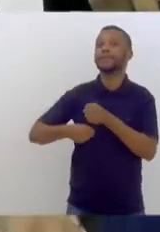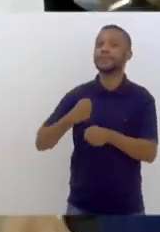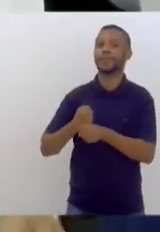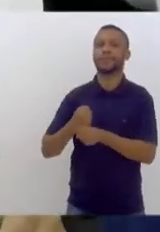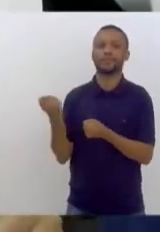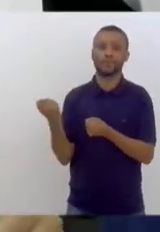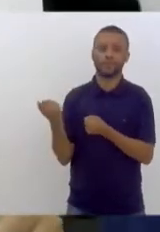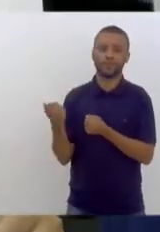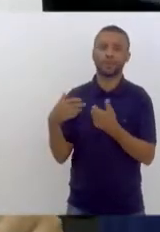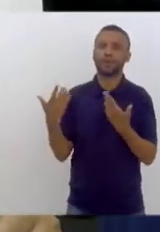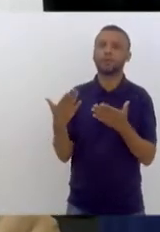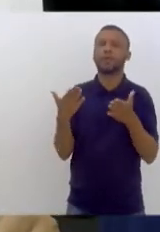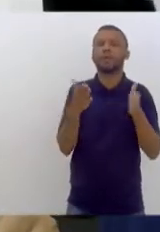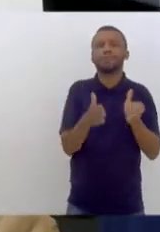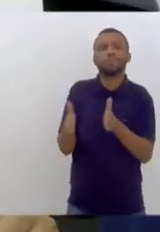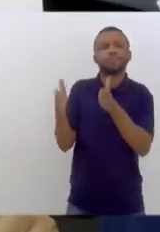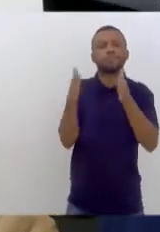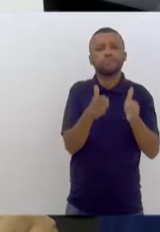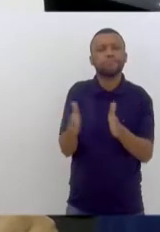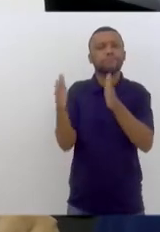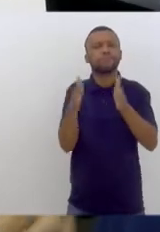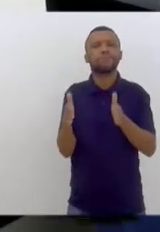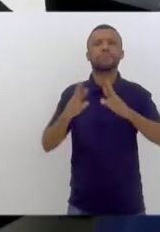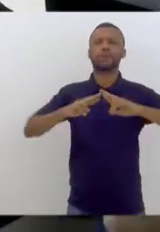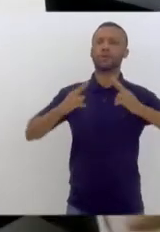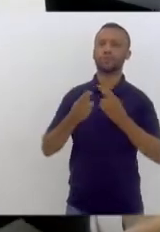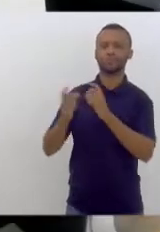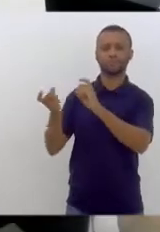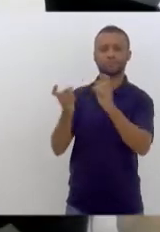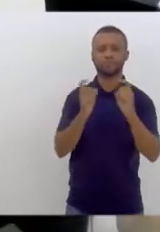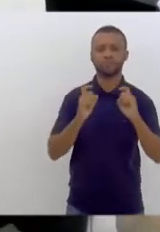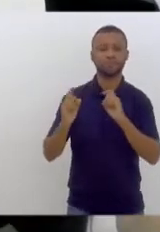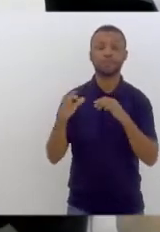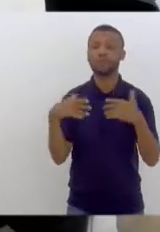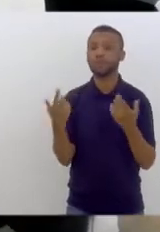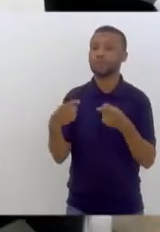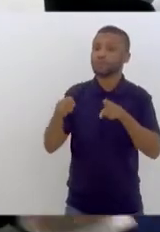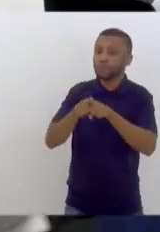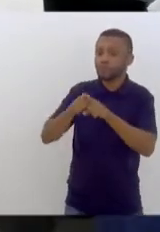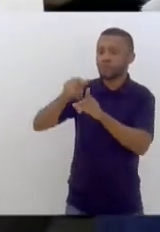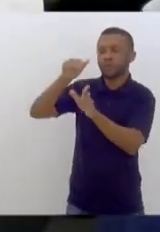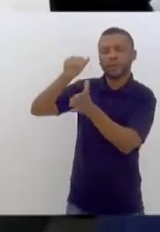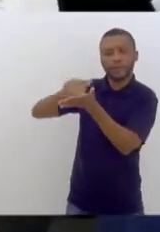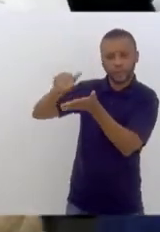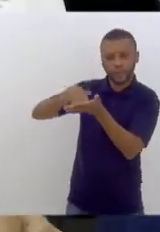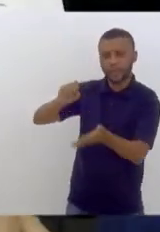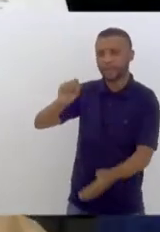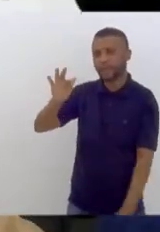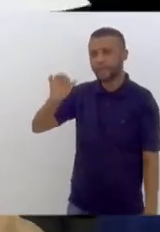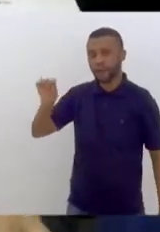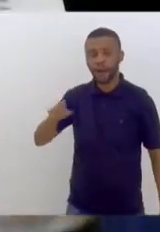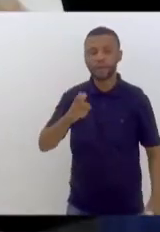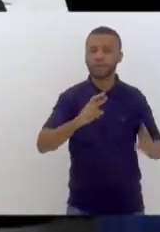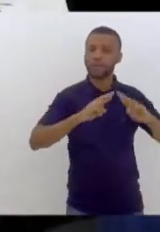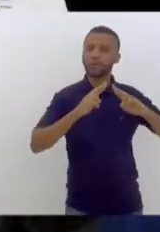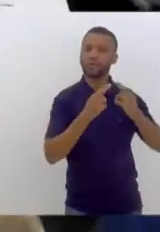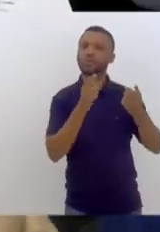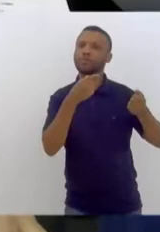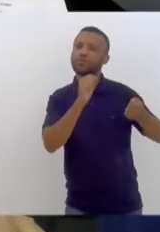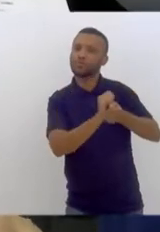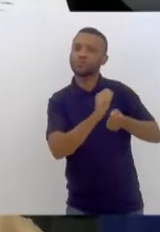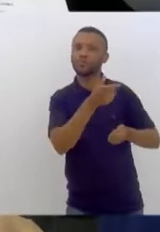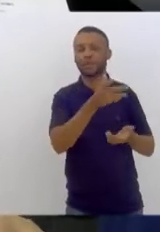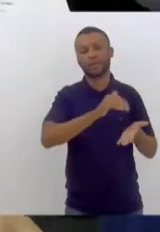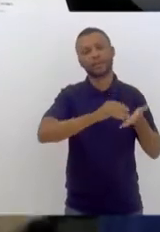rodadas de reuniões realizadas, por um lado, com a Secretaria Municipal de Fazenda e, por outro lado, com a Secretaria Municipal de Educação, a respeito